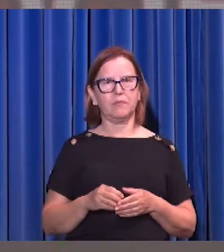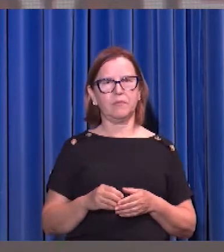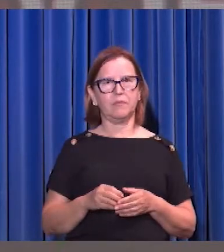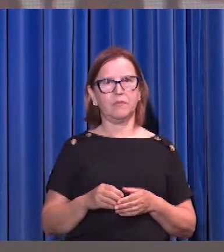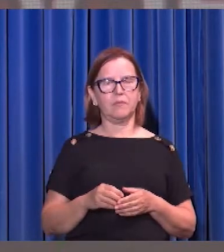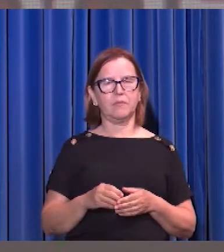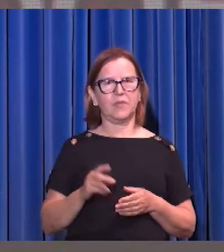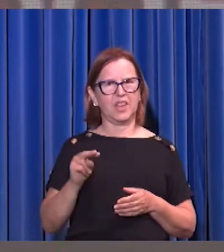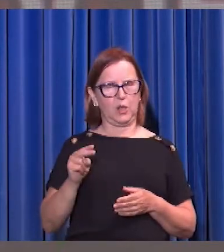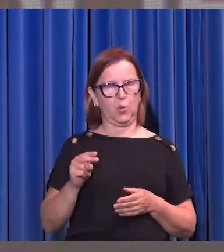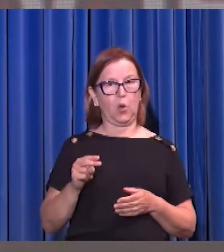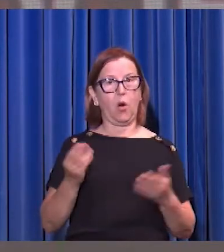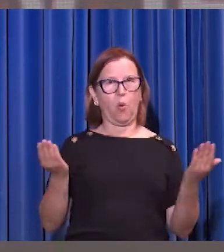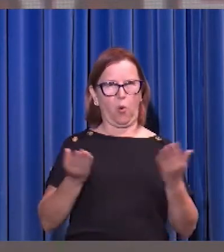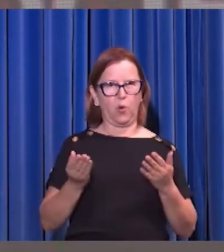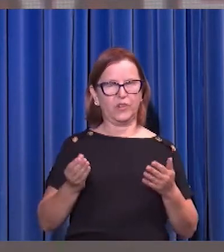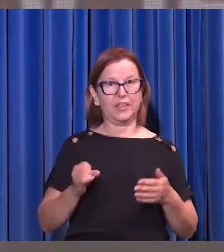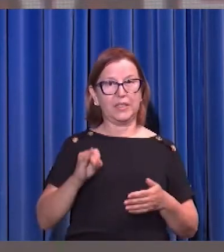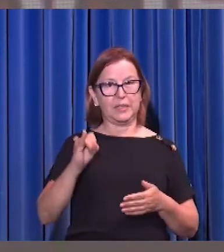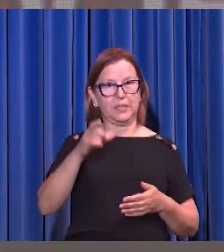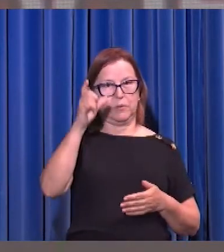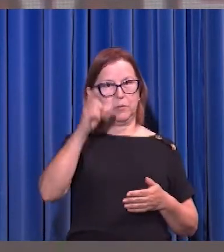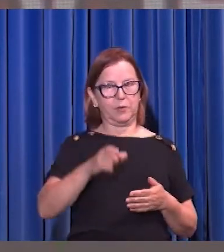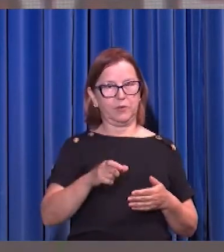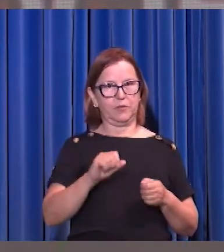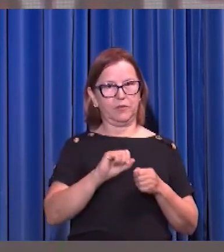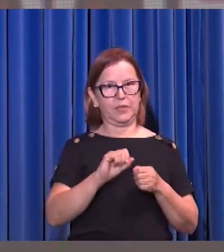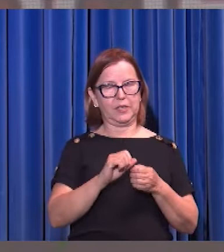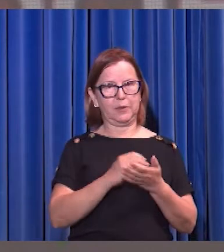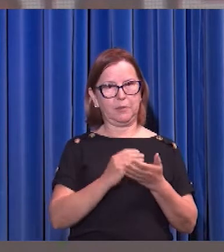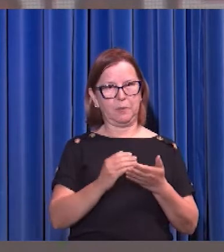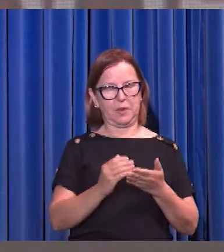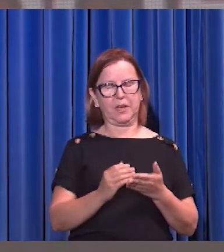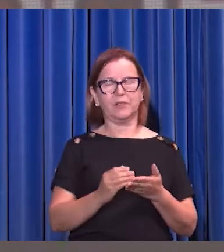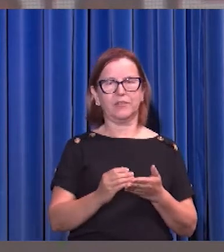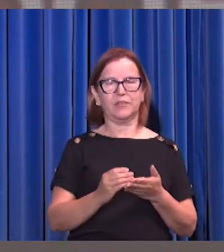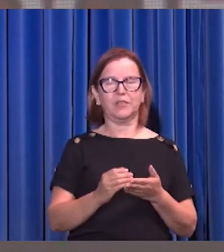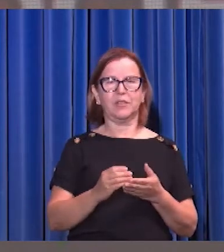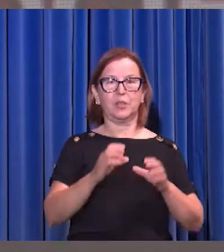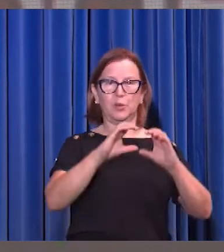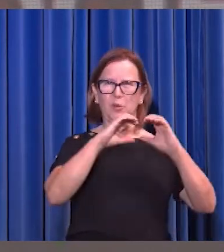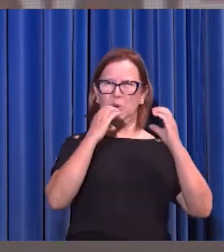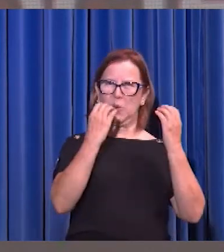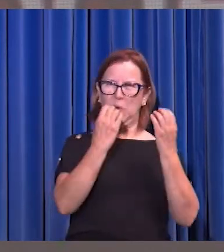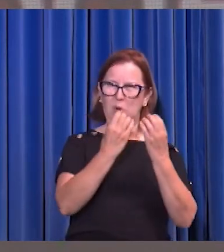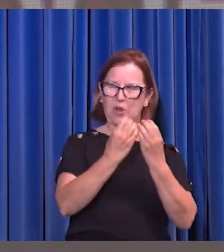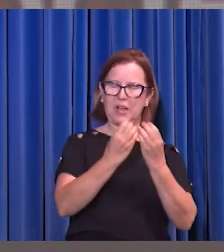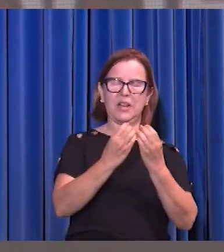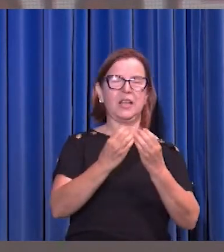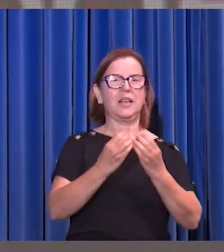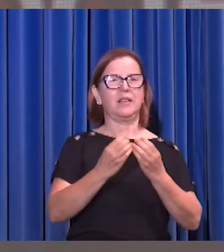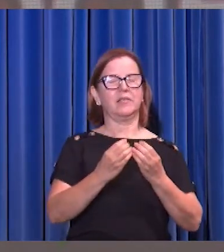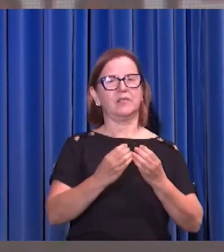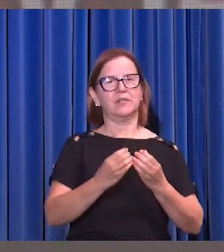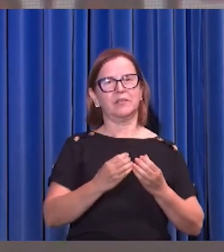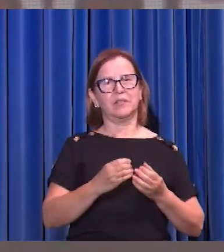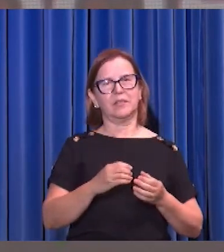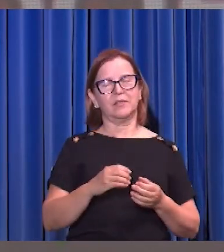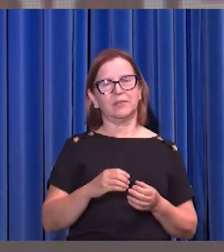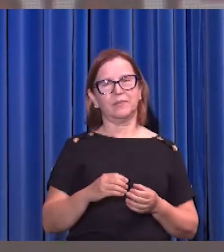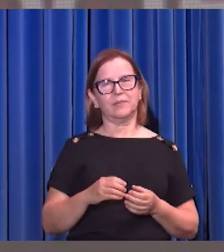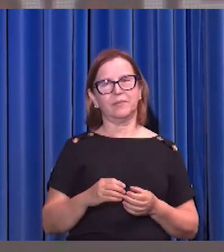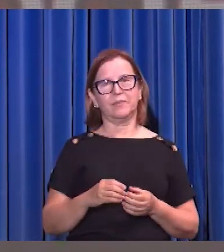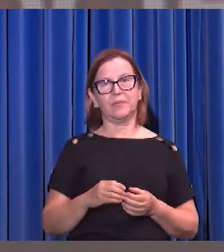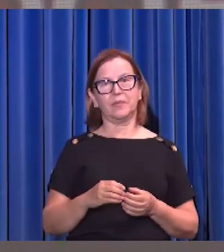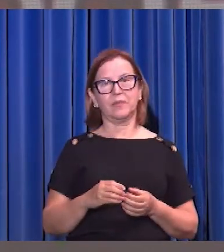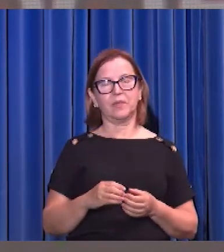hoje parte do nosso Supremo, do nosso Congresso, do Poder Executivo. Muito embora